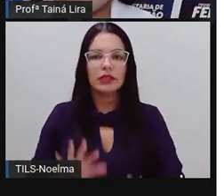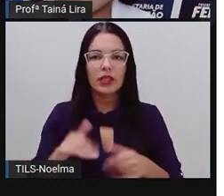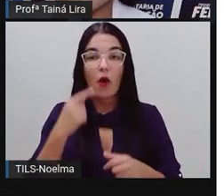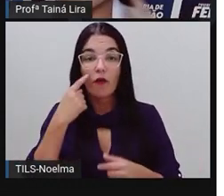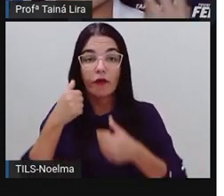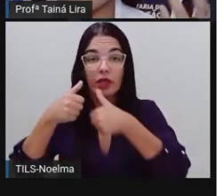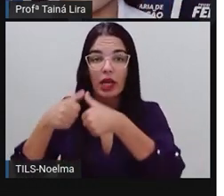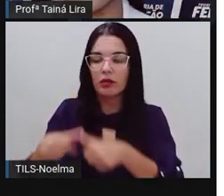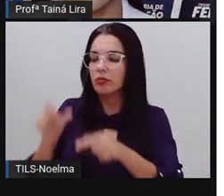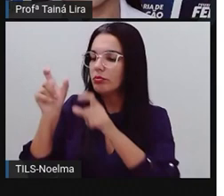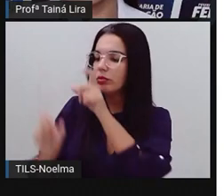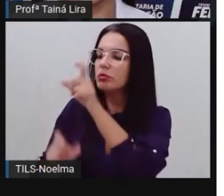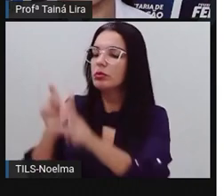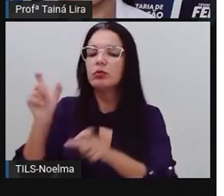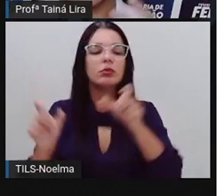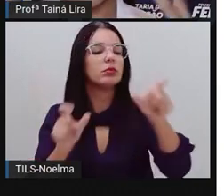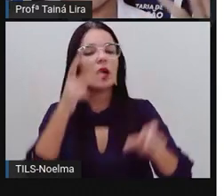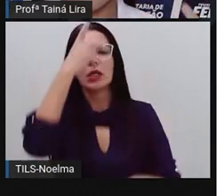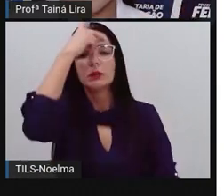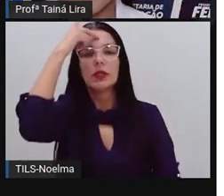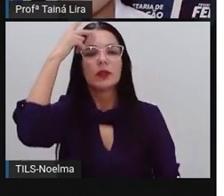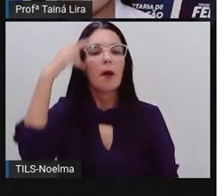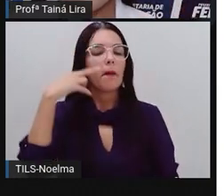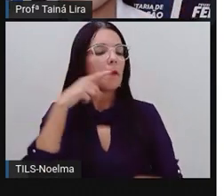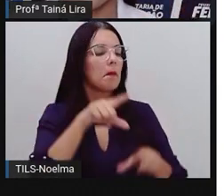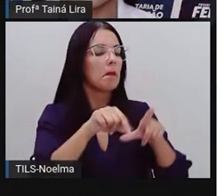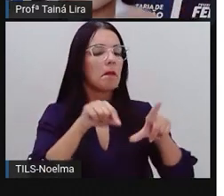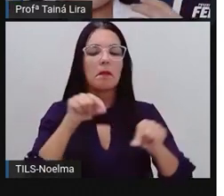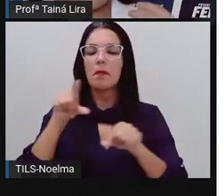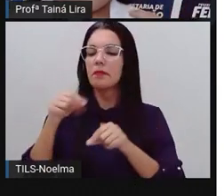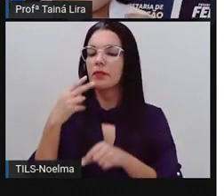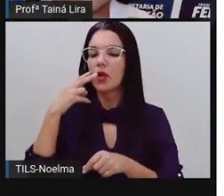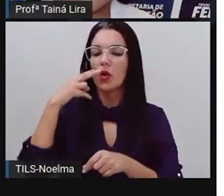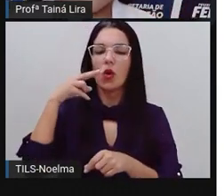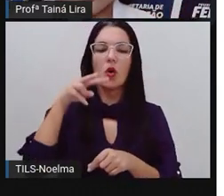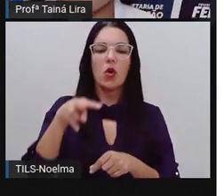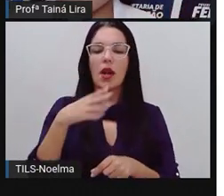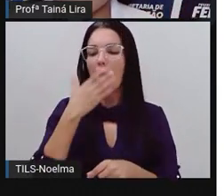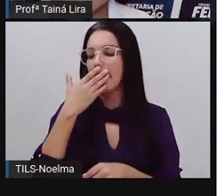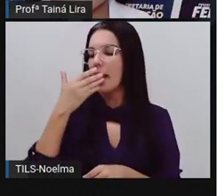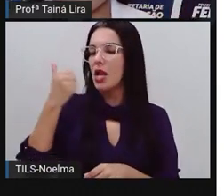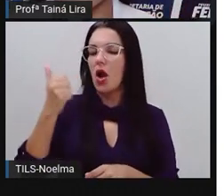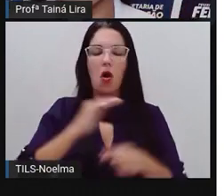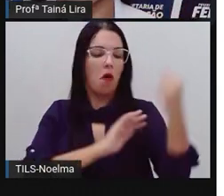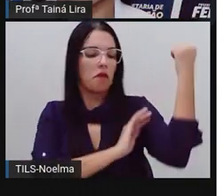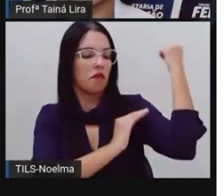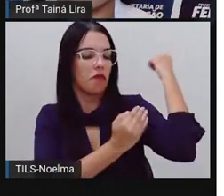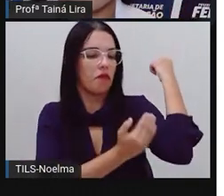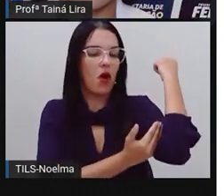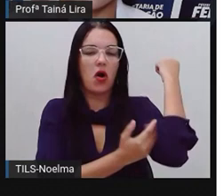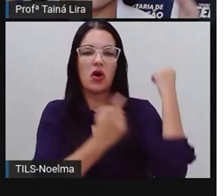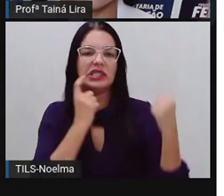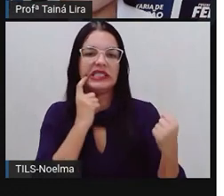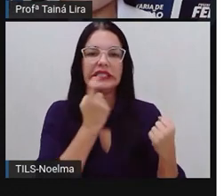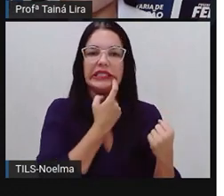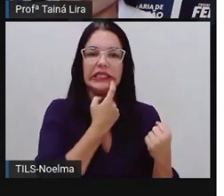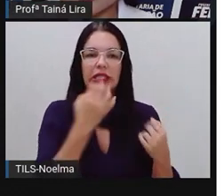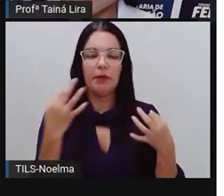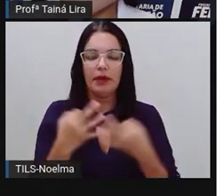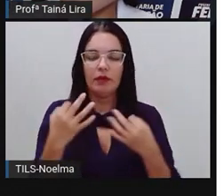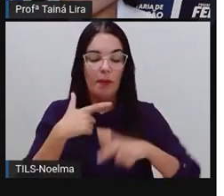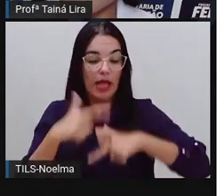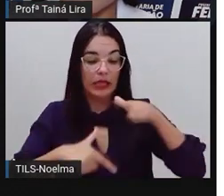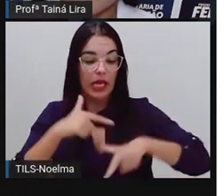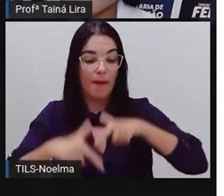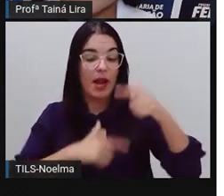ficavam ali no mercado expostos os senhores e um comprar olhava quais eram os escravos mais fortes para trabalhar nas